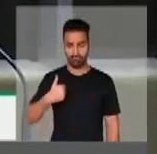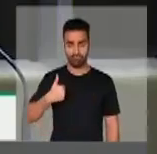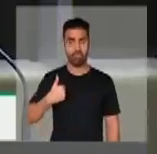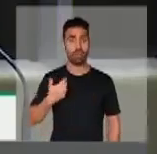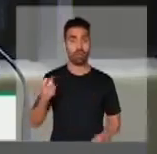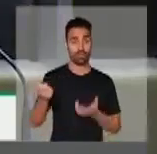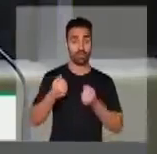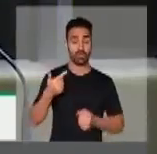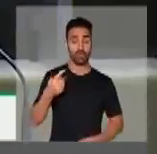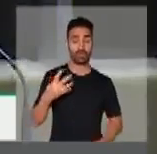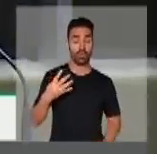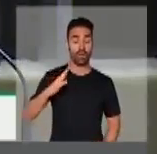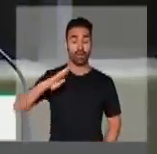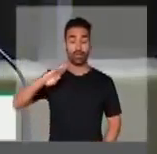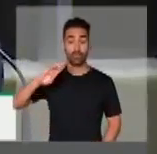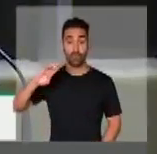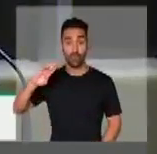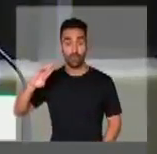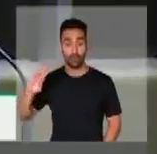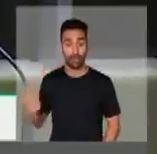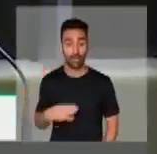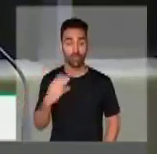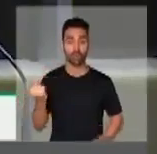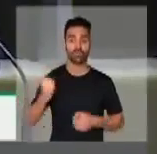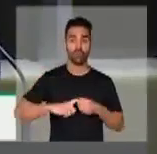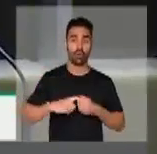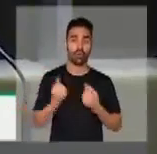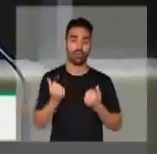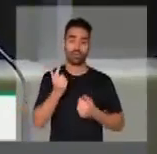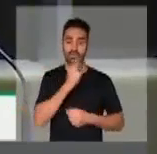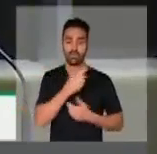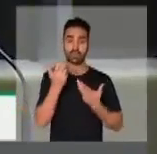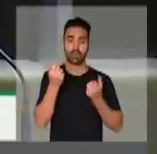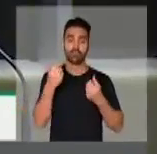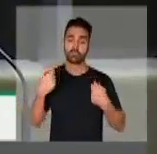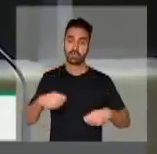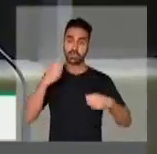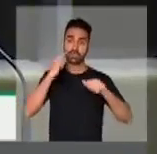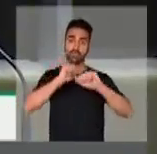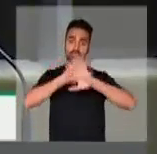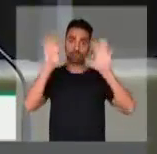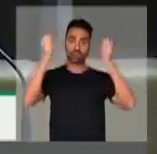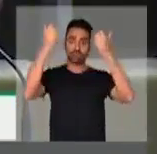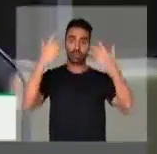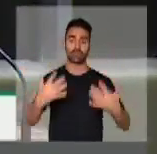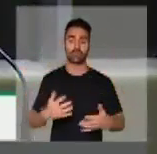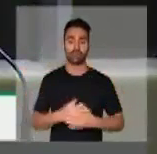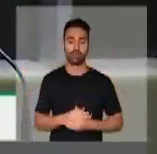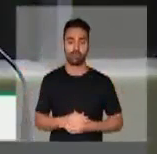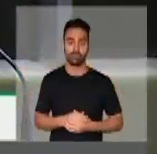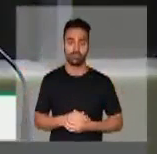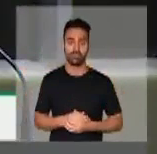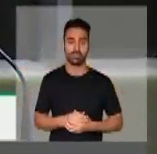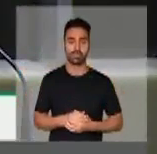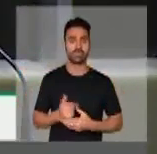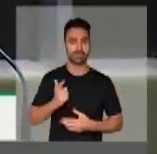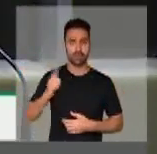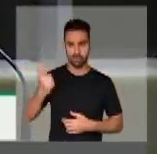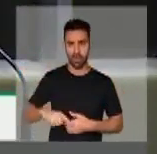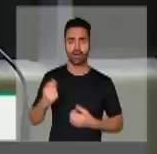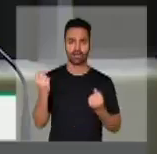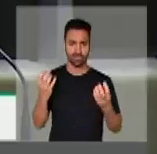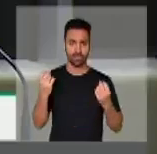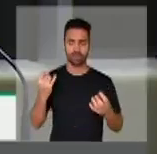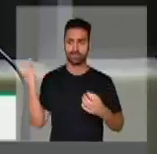recebeu 24 dos 40 milhões emprestados. Então, isso tem que ser explicado. Tem outras informações importantes.